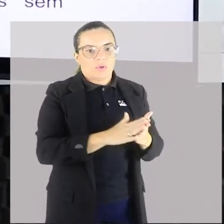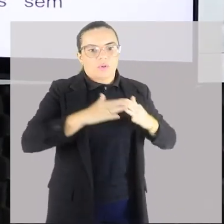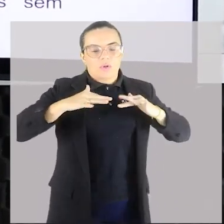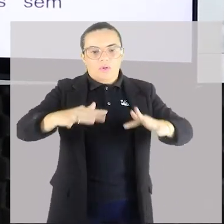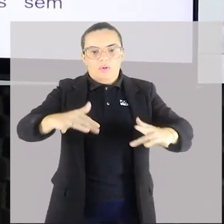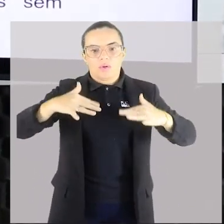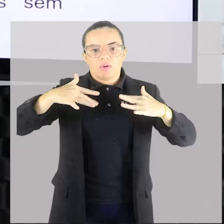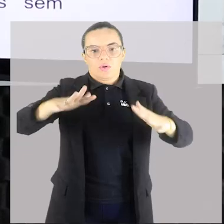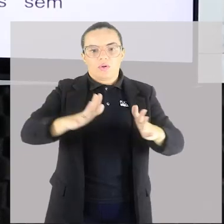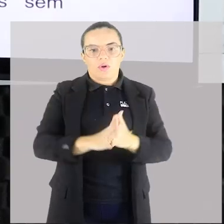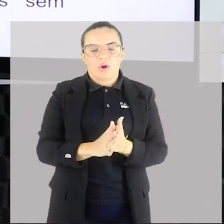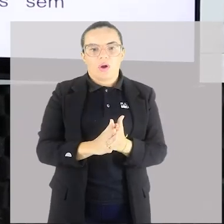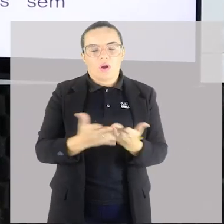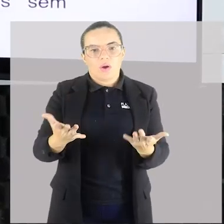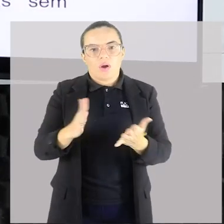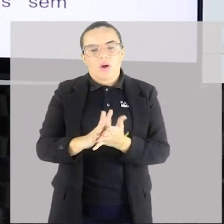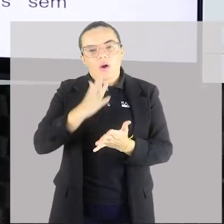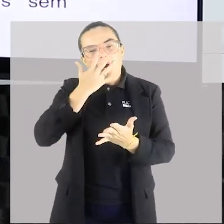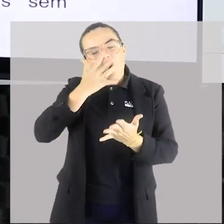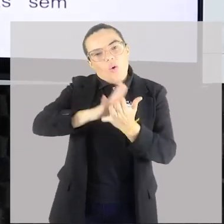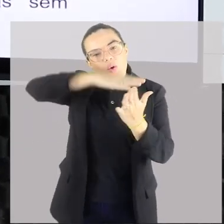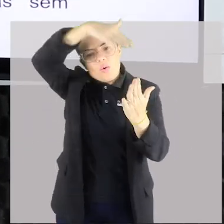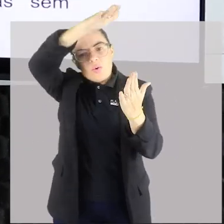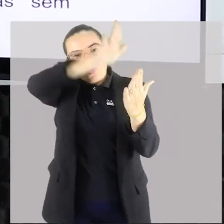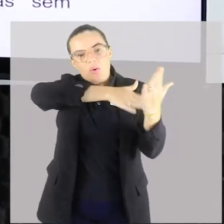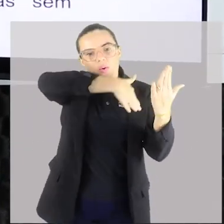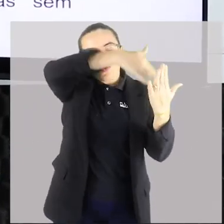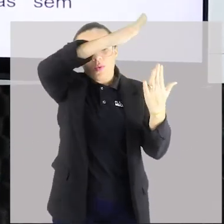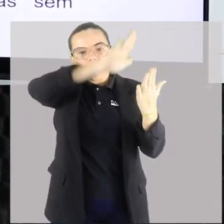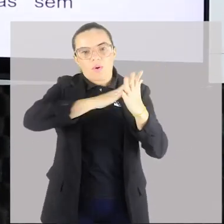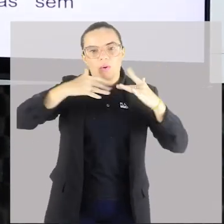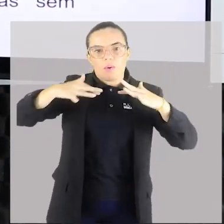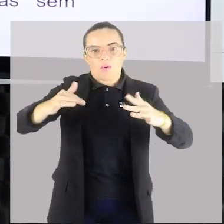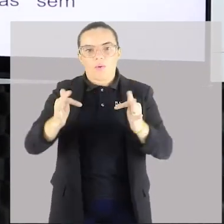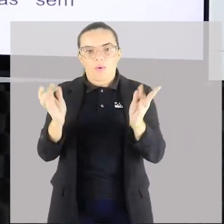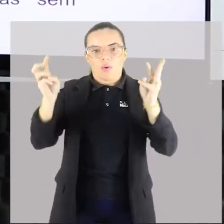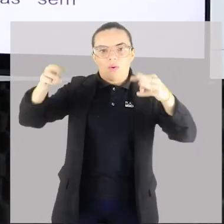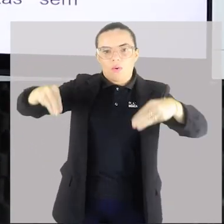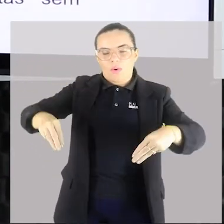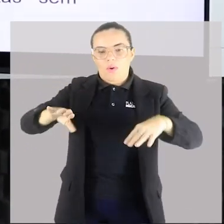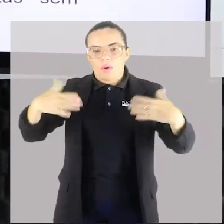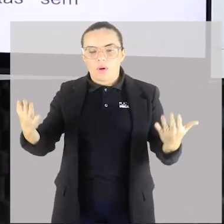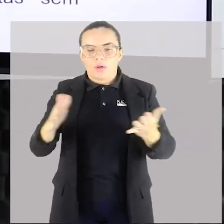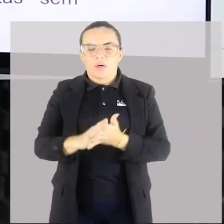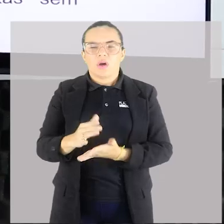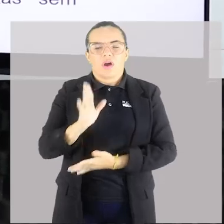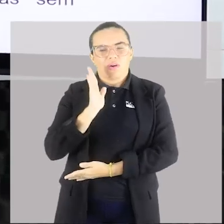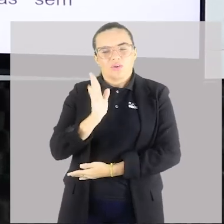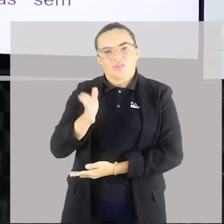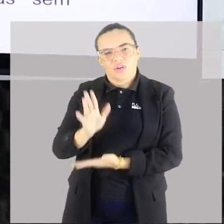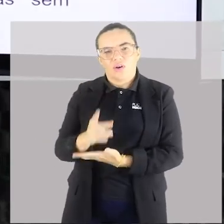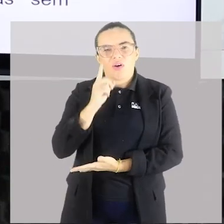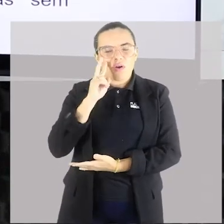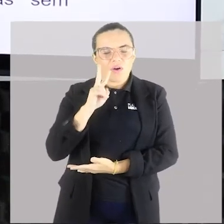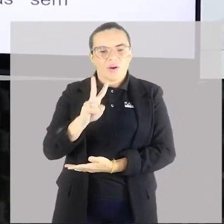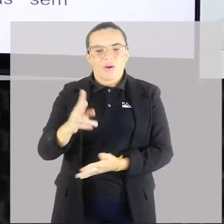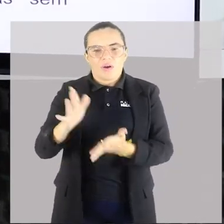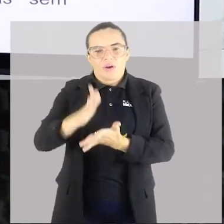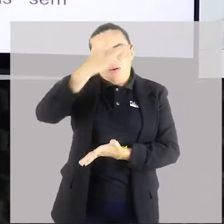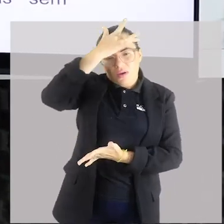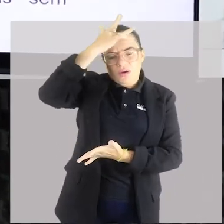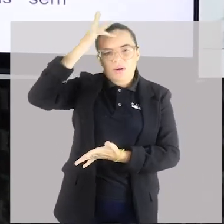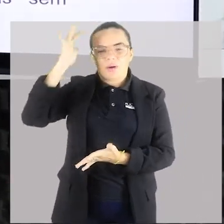com a tinta vai dando essa movimentação final para o resultado. Opa, eu já vi alguma coisa do tipo. Para algumas